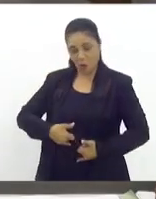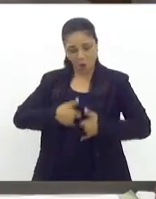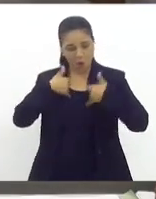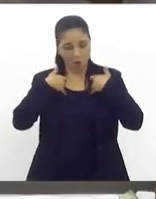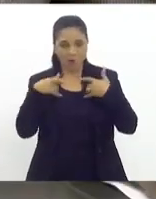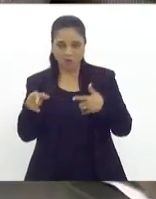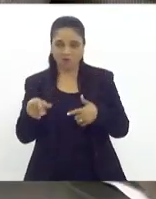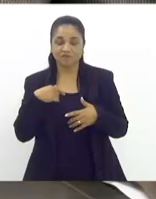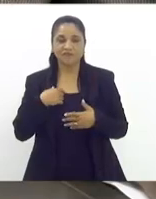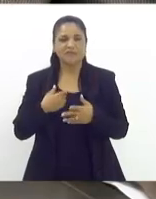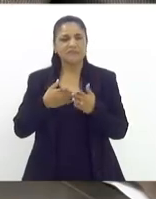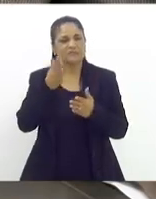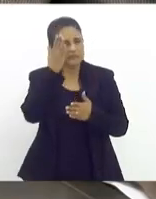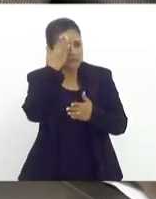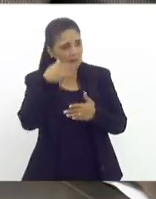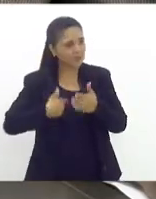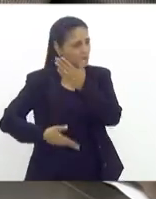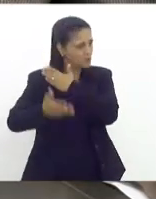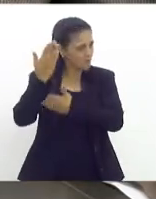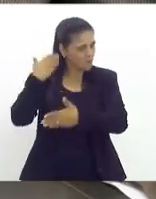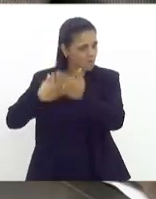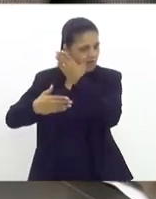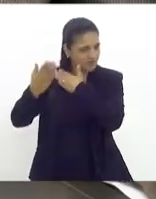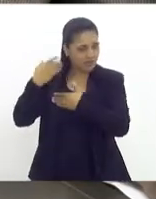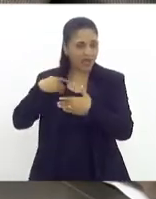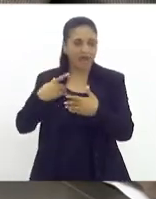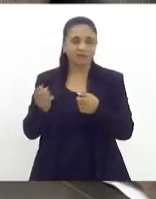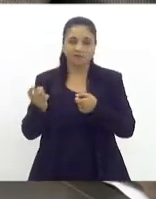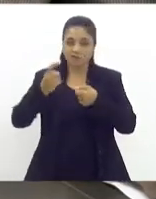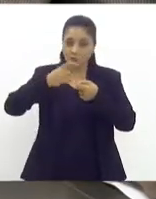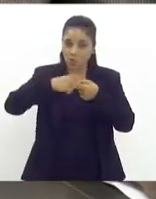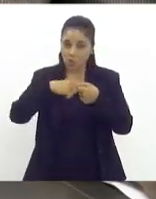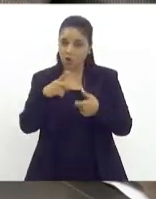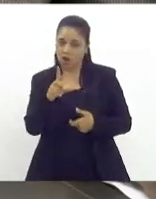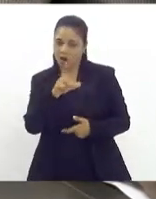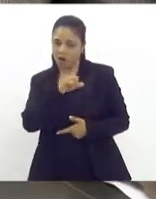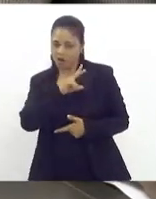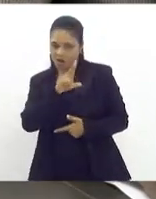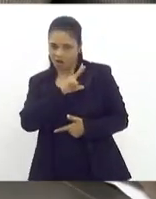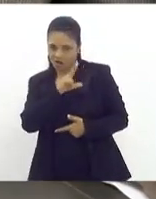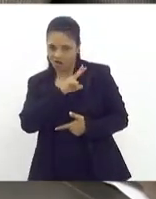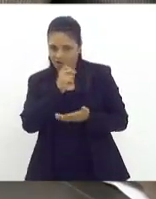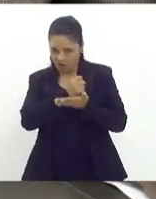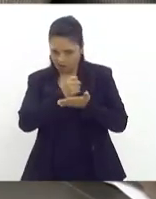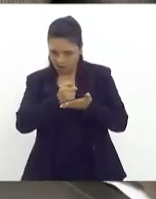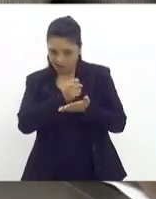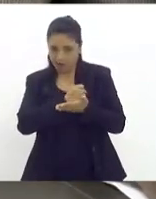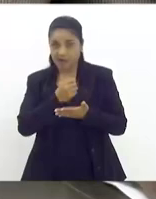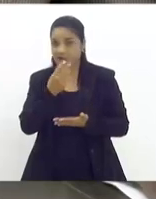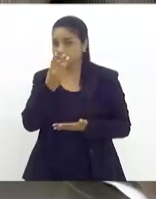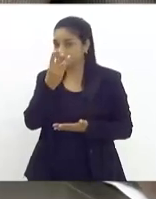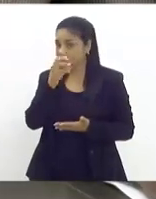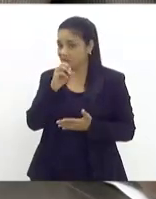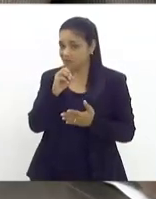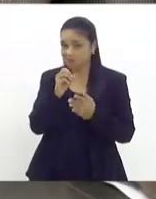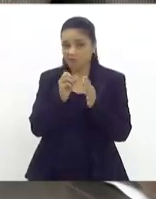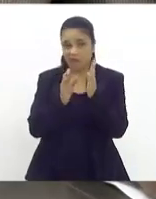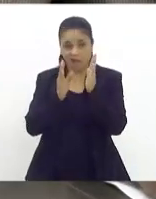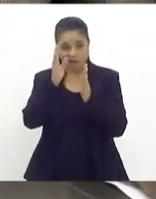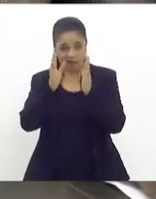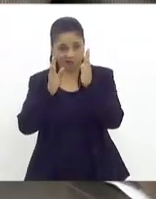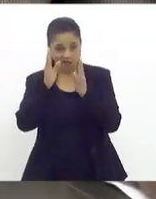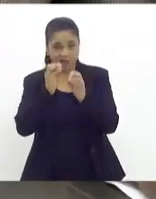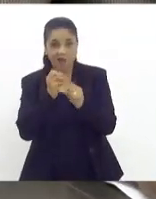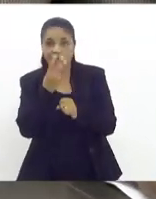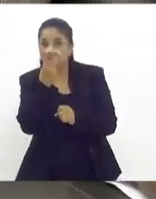sabe que no passado, como era uma concessão privada, mas eram prazos de 30 anos, a gente teve que aprovar uma lei